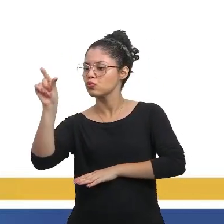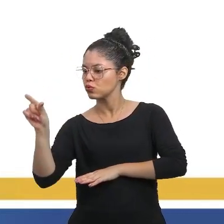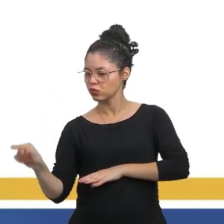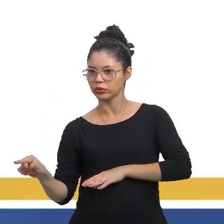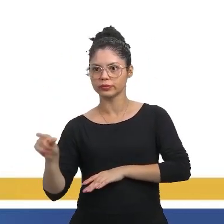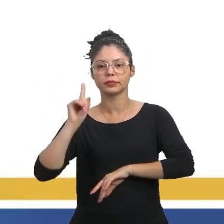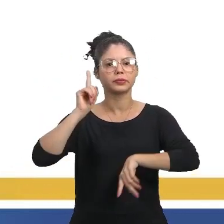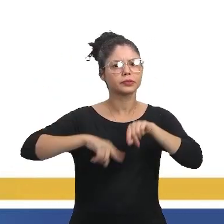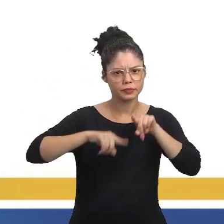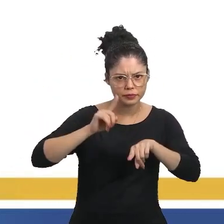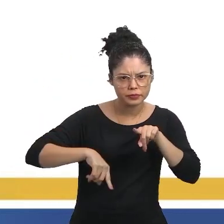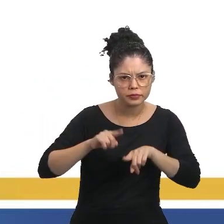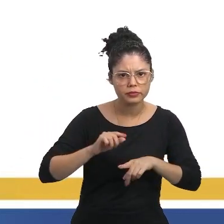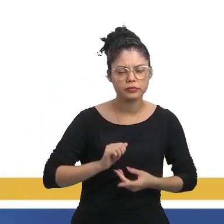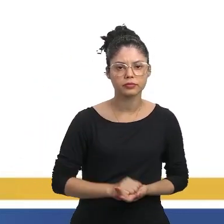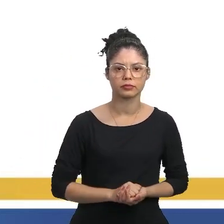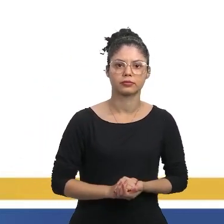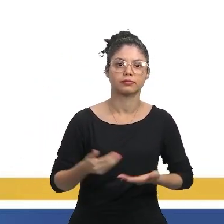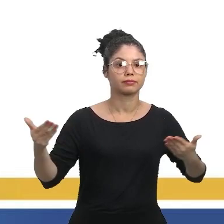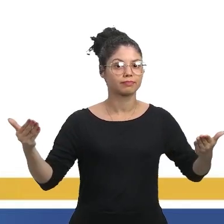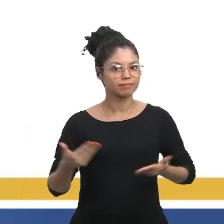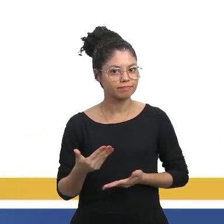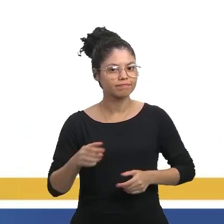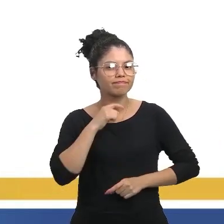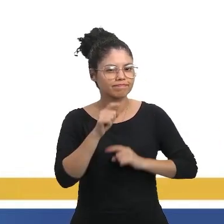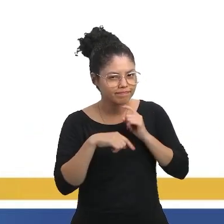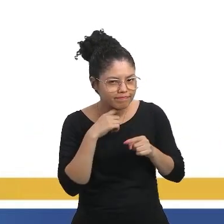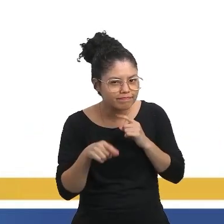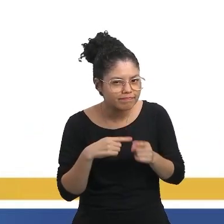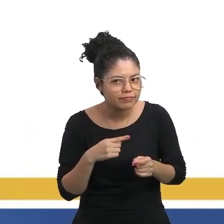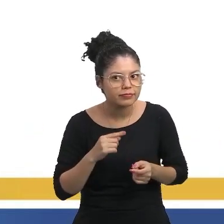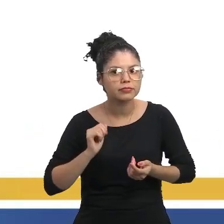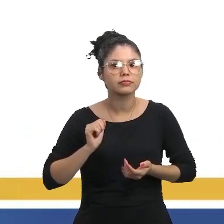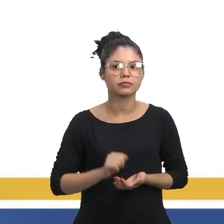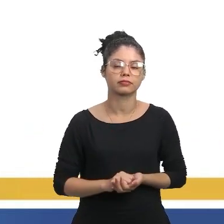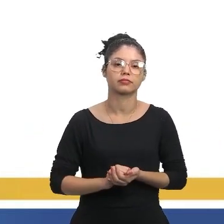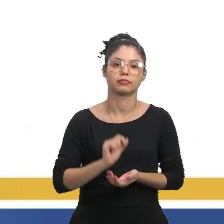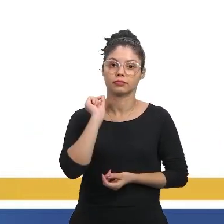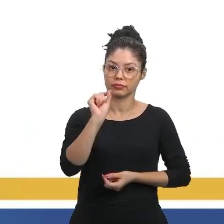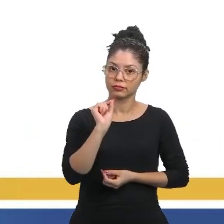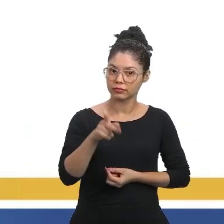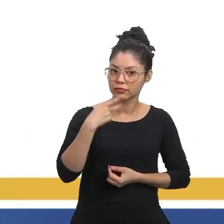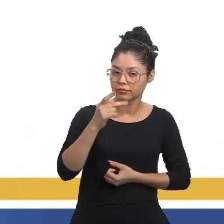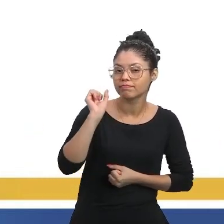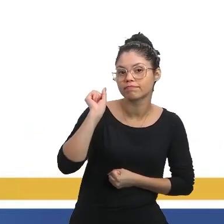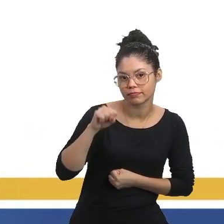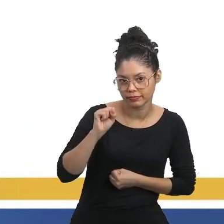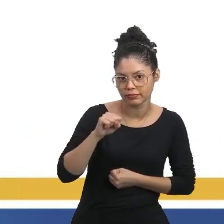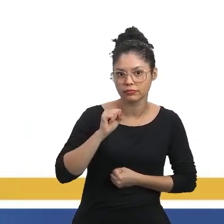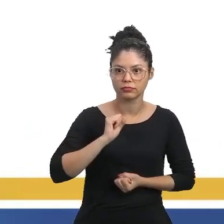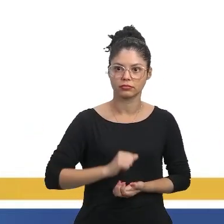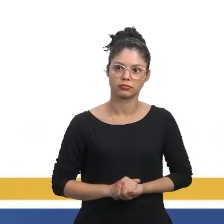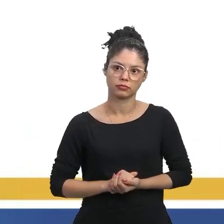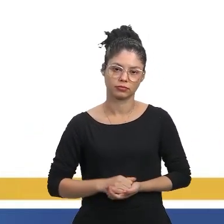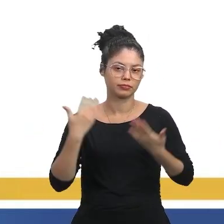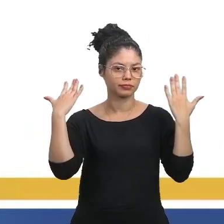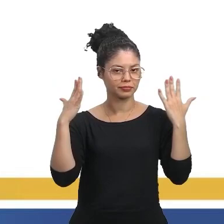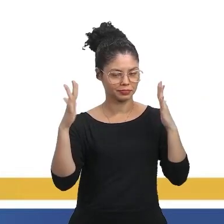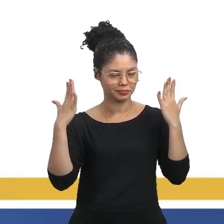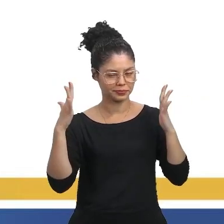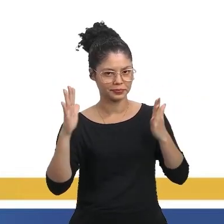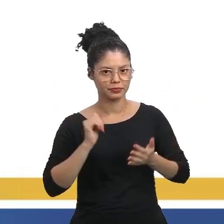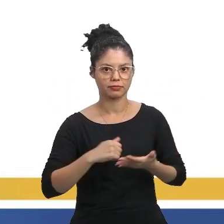é matéria? Agora, isso daí vem a dúvida, né? Então, para quem disse que sim, meus